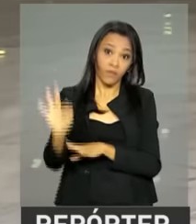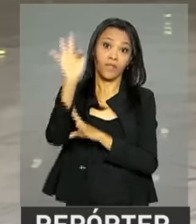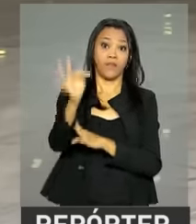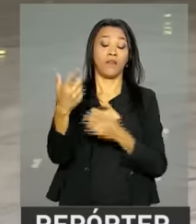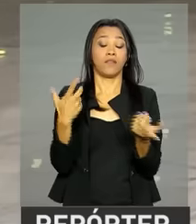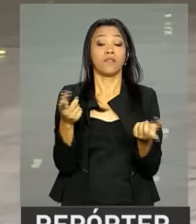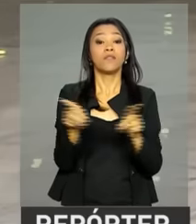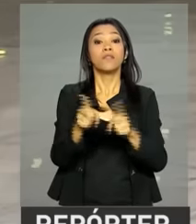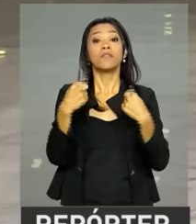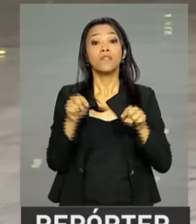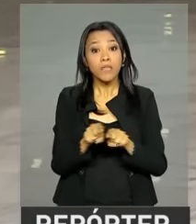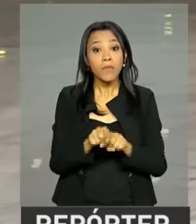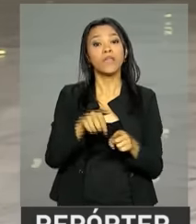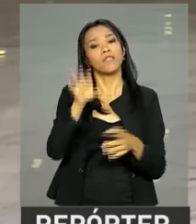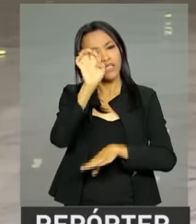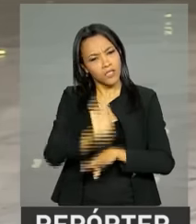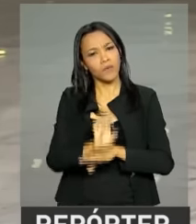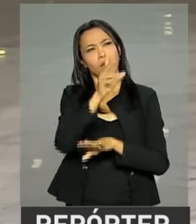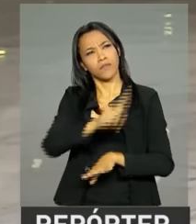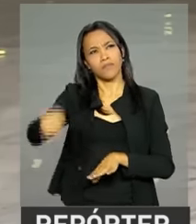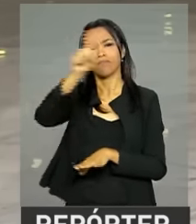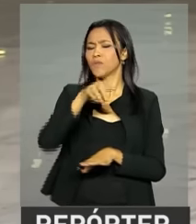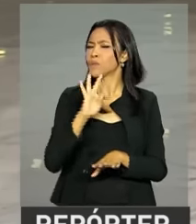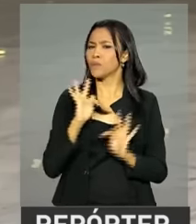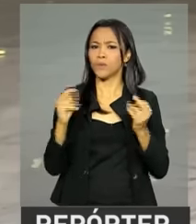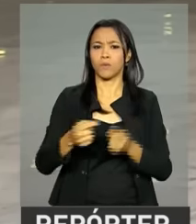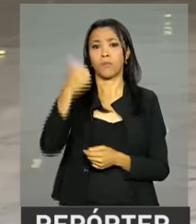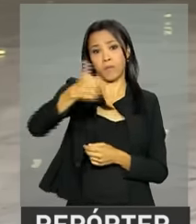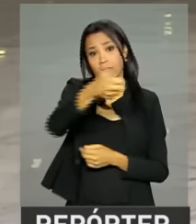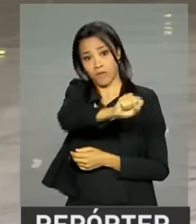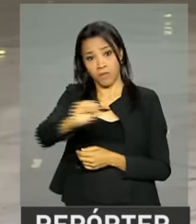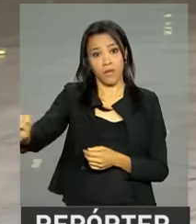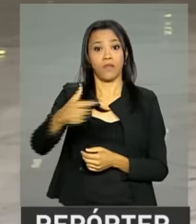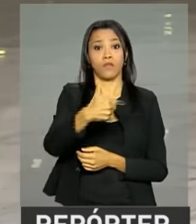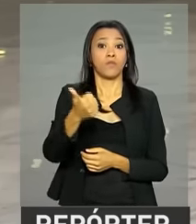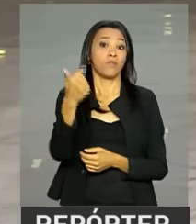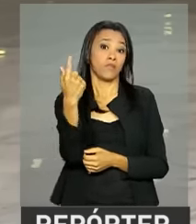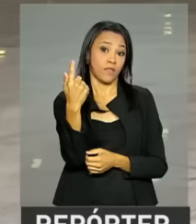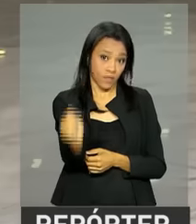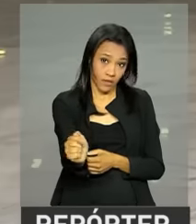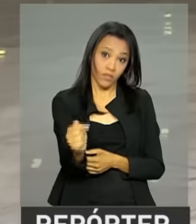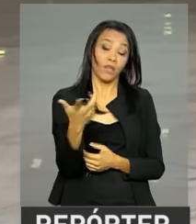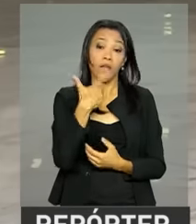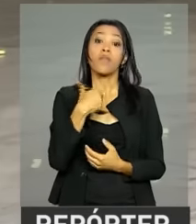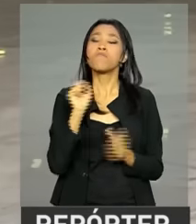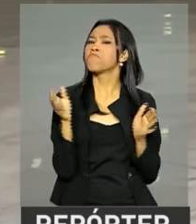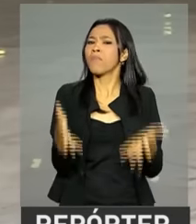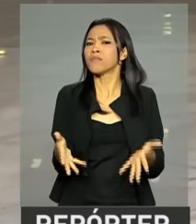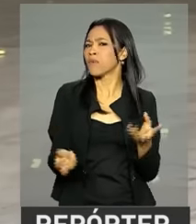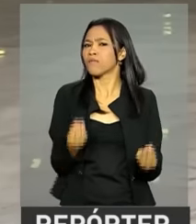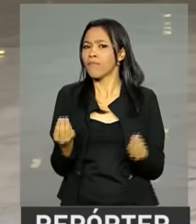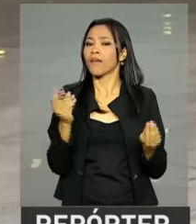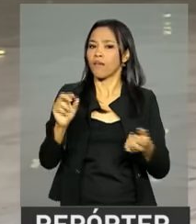Tecnologia e instituições estaduais isso tudo para o primeiro semestre de 2017 podem participar os candidatos que fizeram o Exame